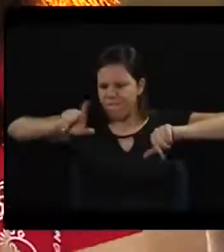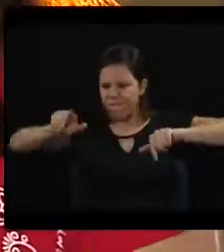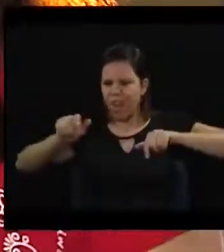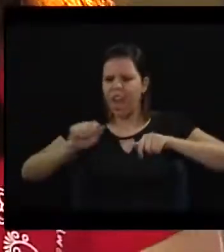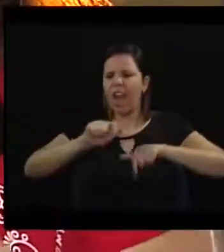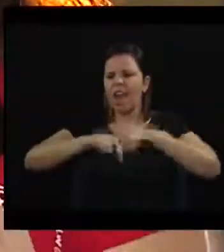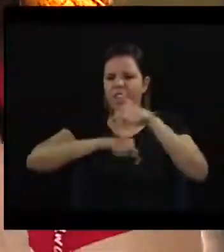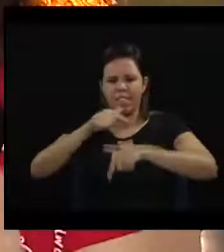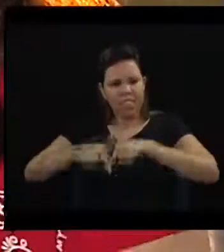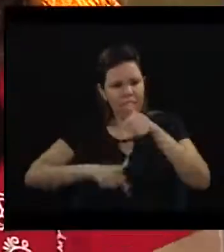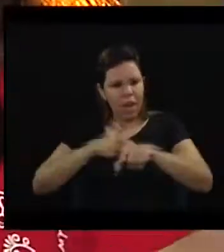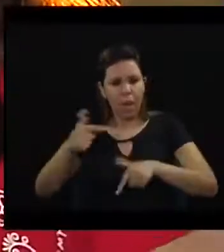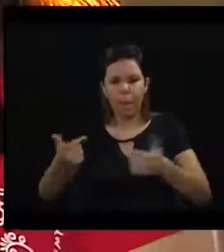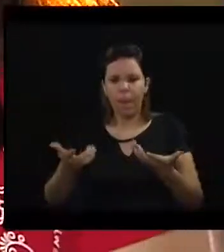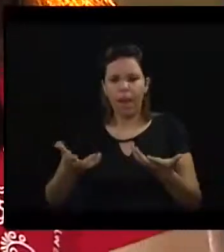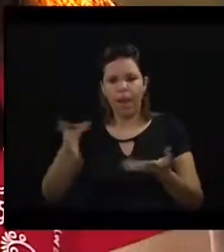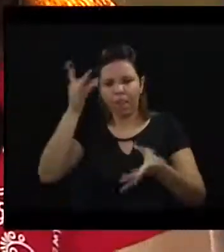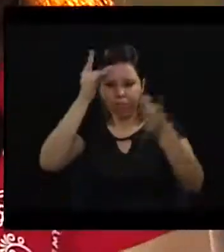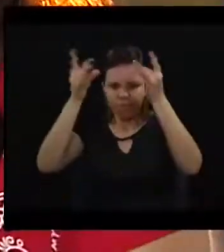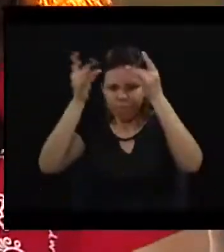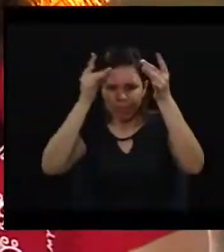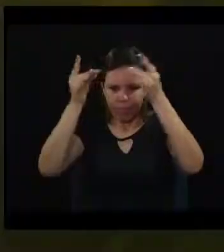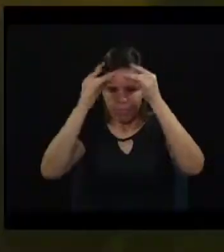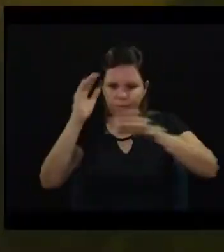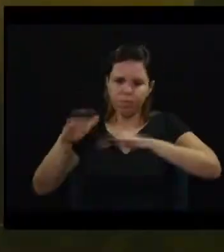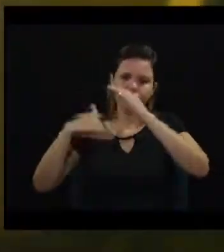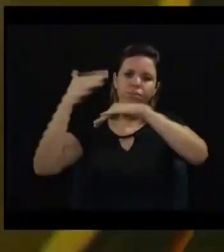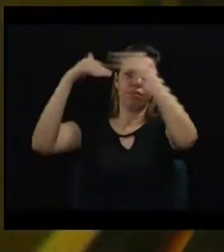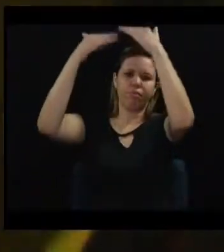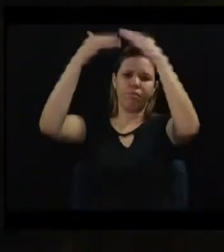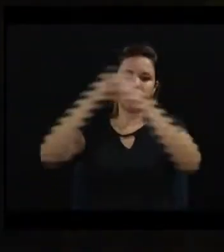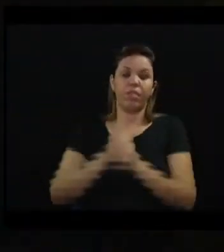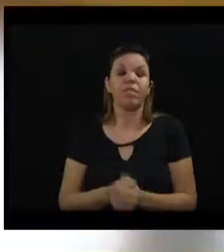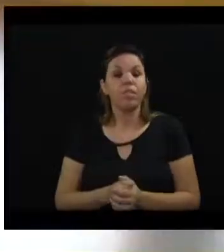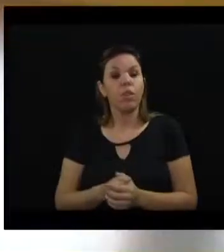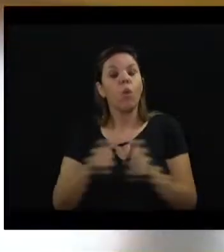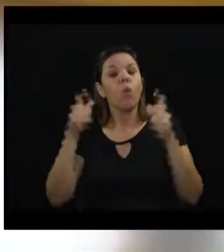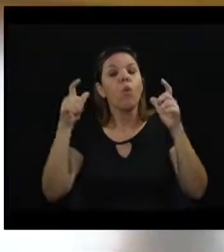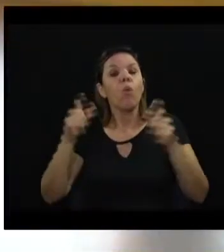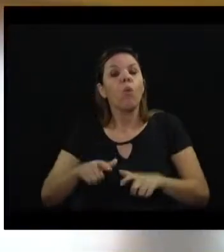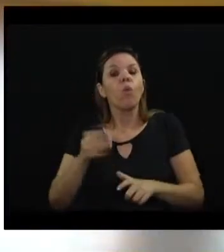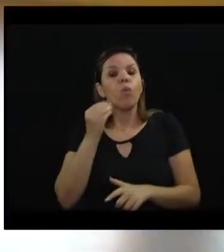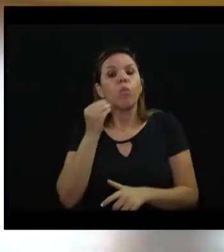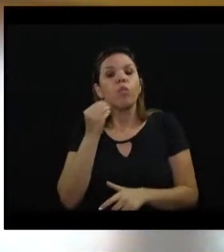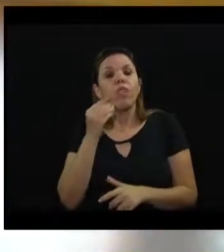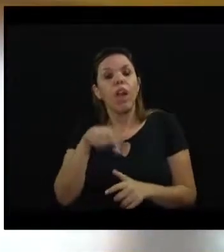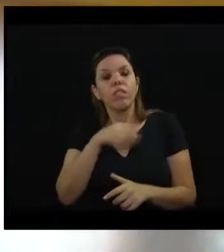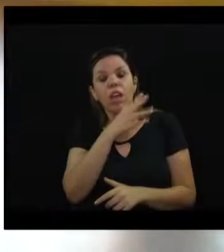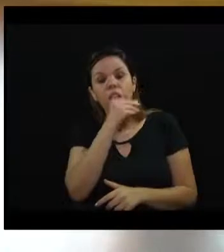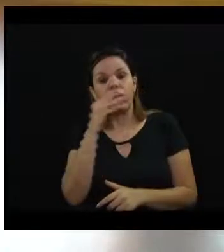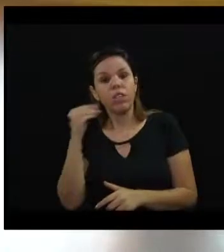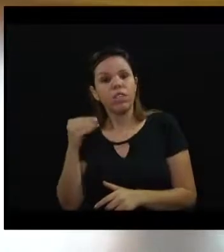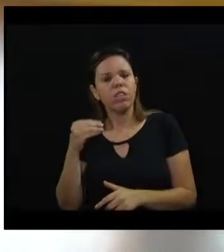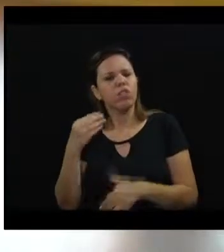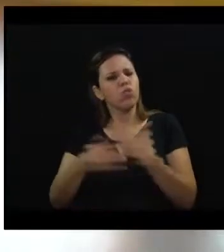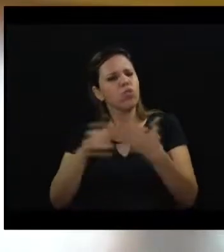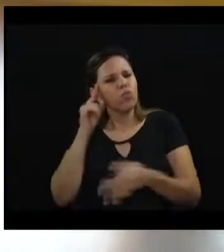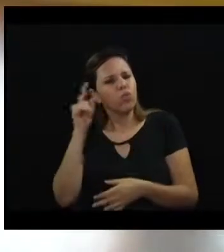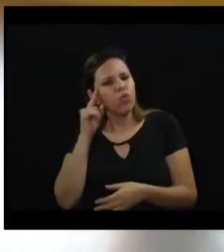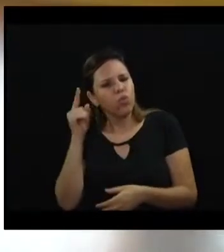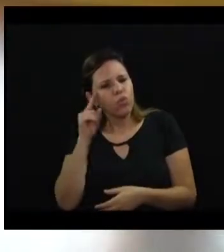reproduzir o que aprenderam, o quanto que eles evoluíram. Em busca de um lugar ao sol, Os adolescentes passam os dias das